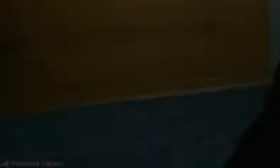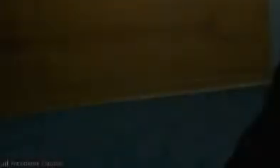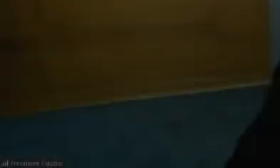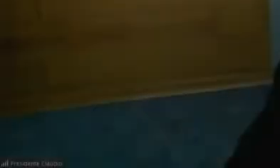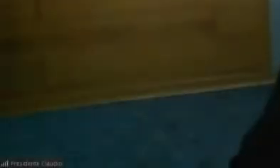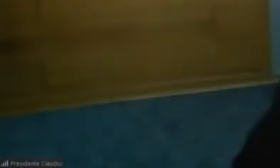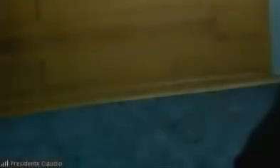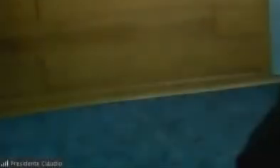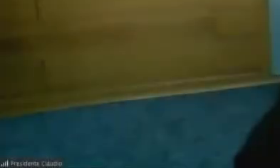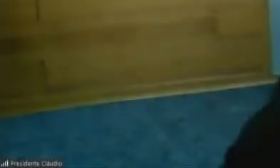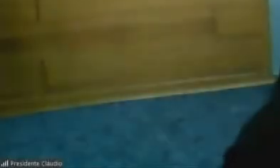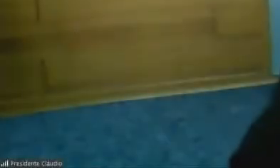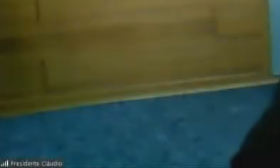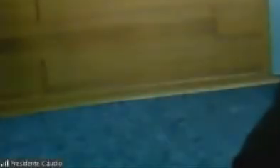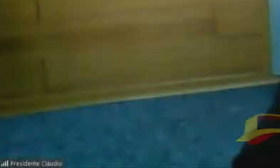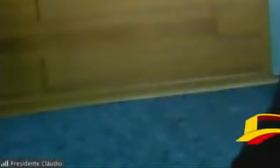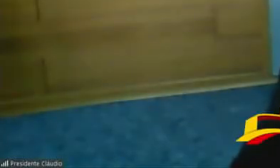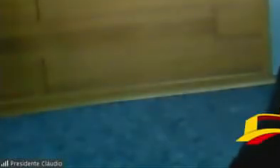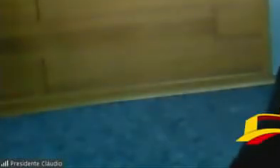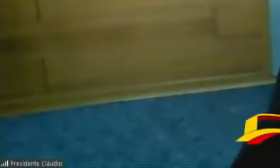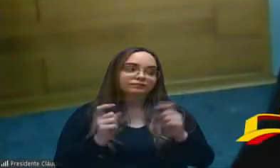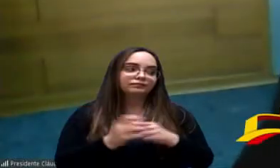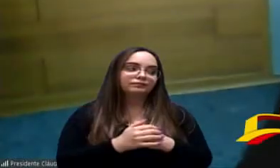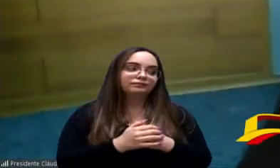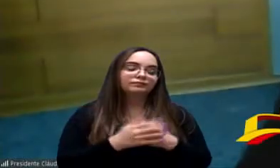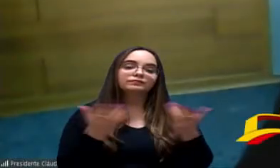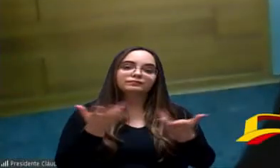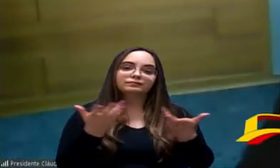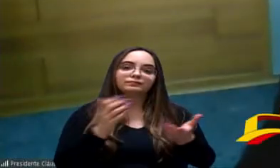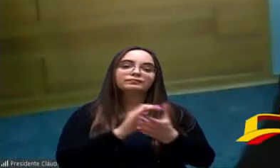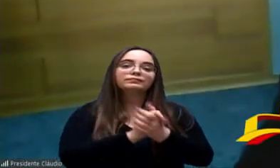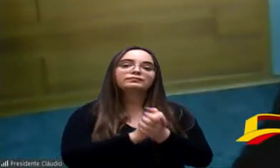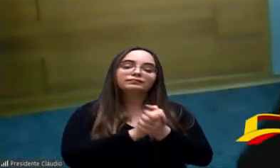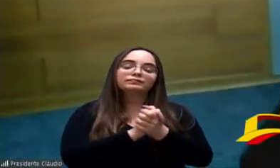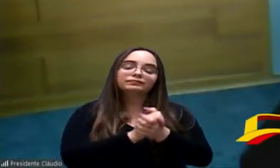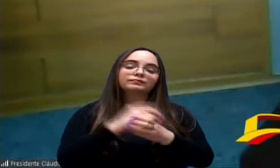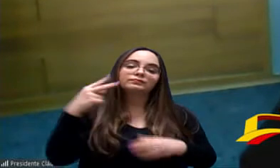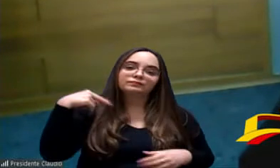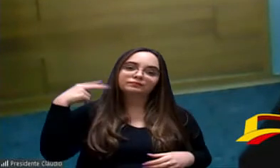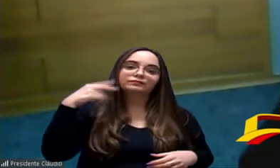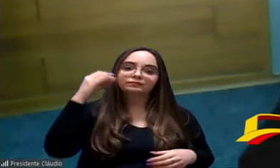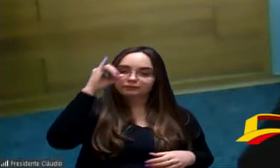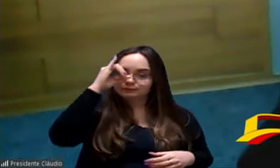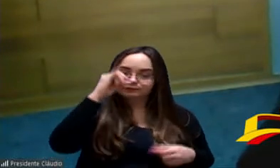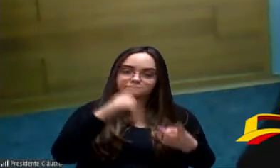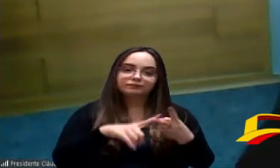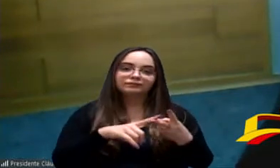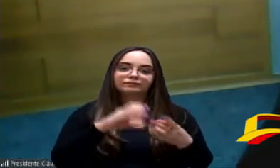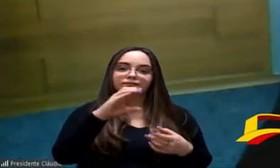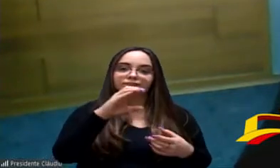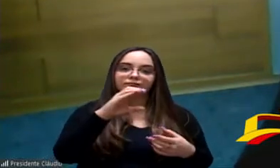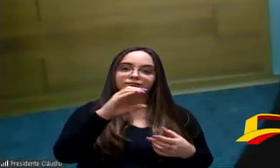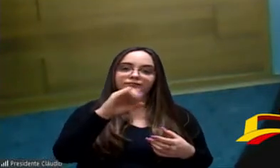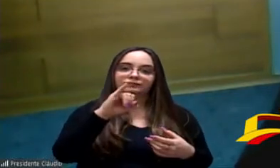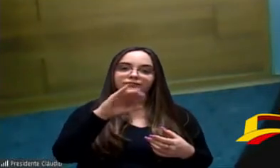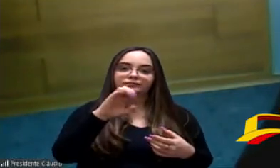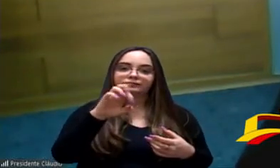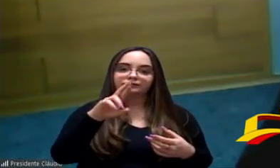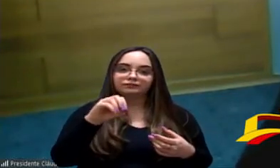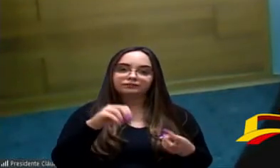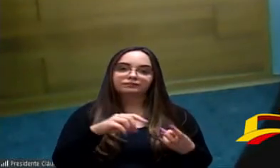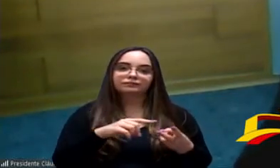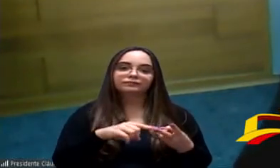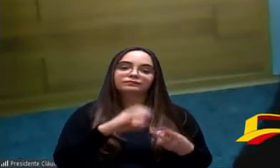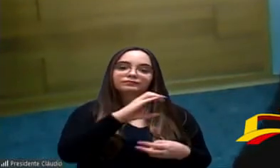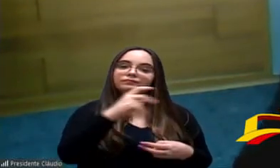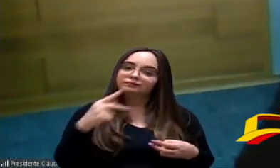Tendo o número regimental, declaro aberto nossos trabalhos. Quero cumprimentar a vereadora Yara, vereador Cícero João, vereador